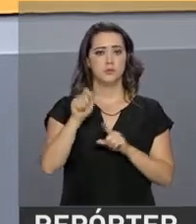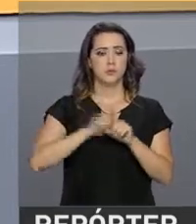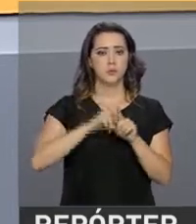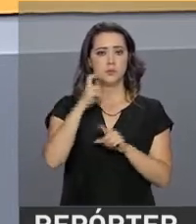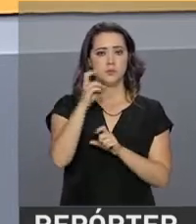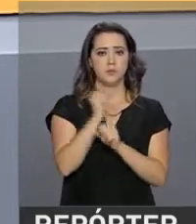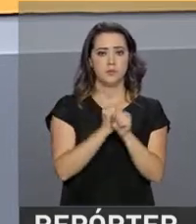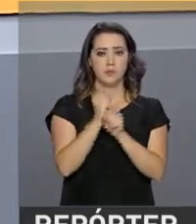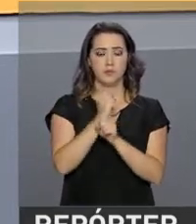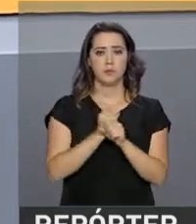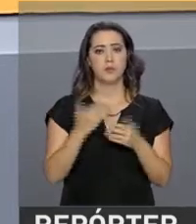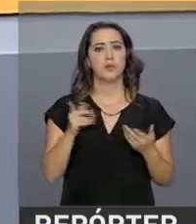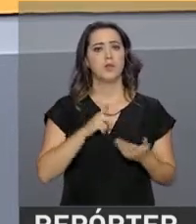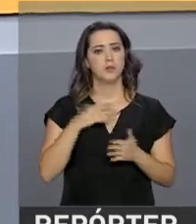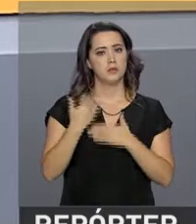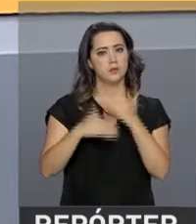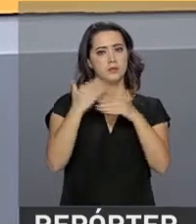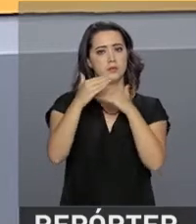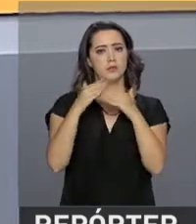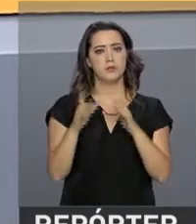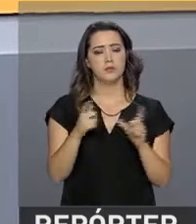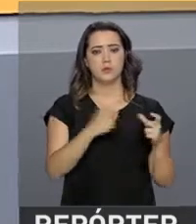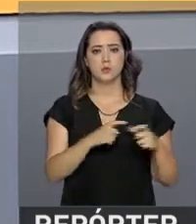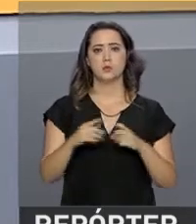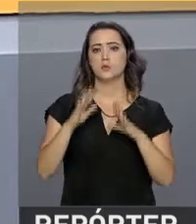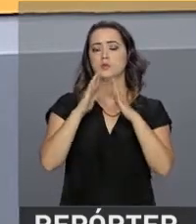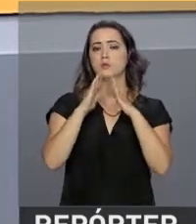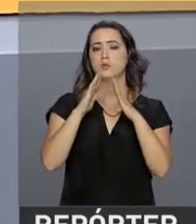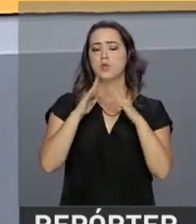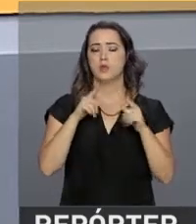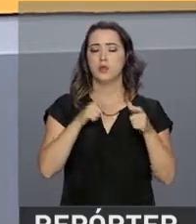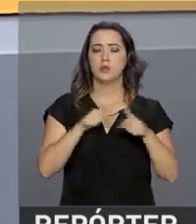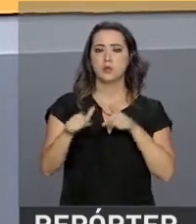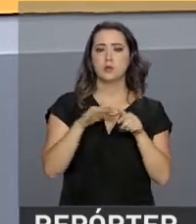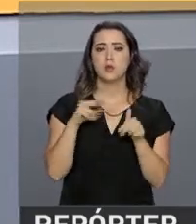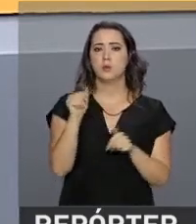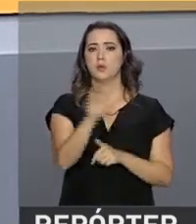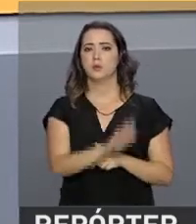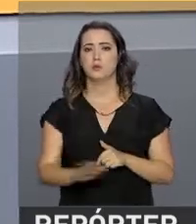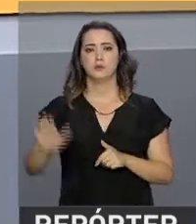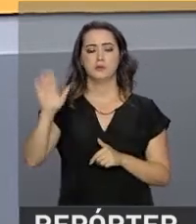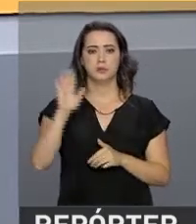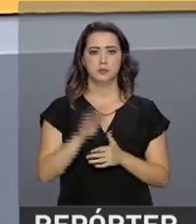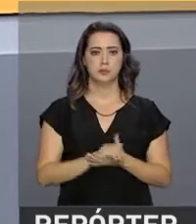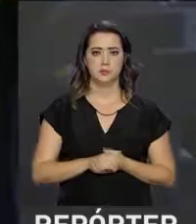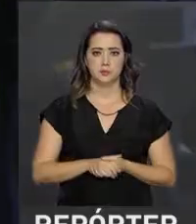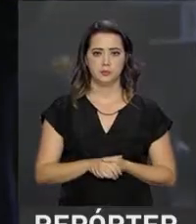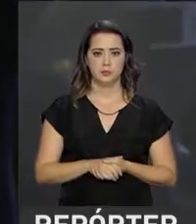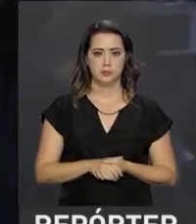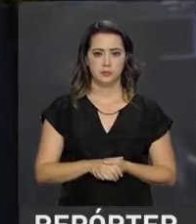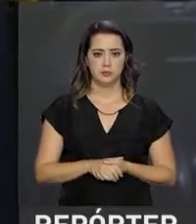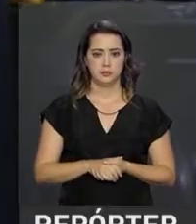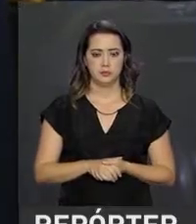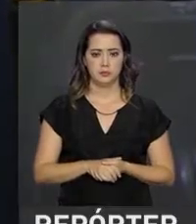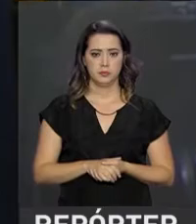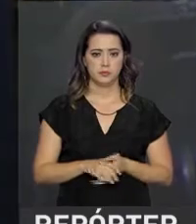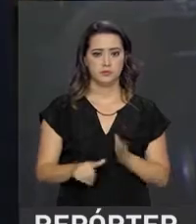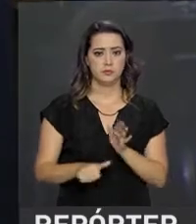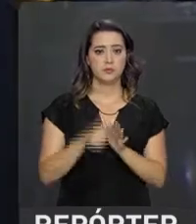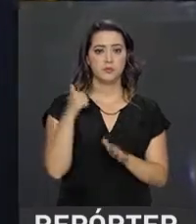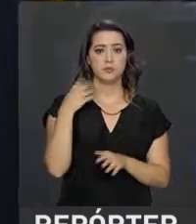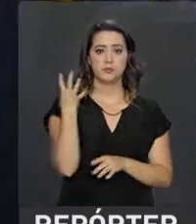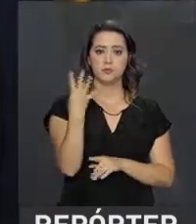últimos 5 anos. Houve crescimento nos postos de trabalho em todas as regiões do Brasil. Nos